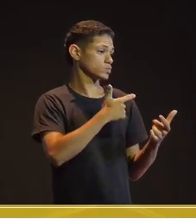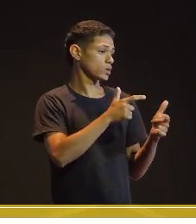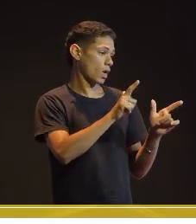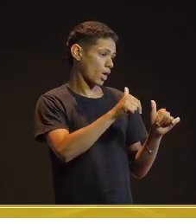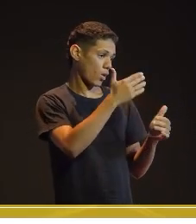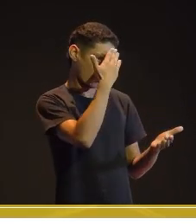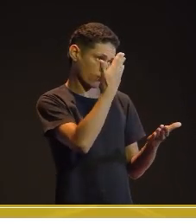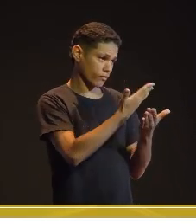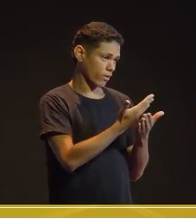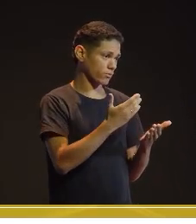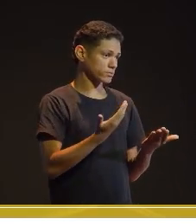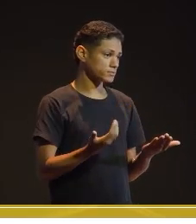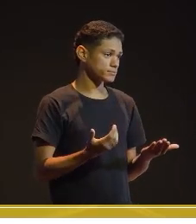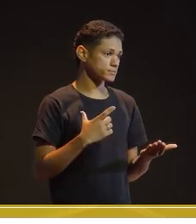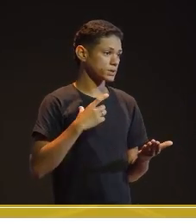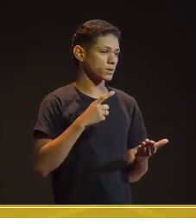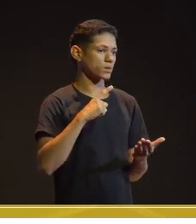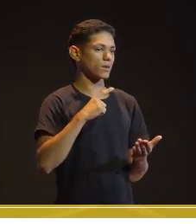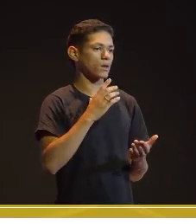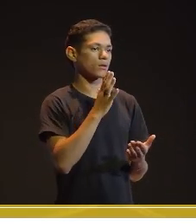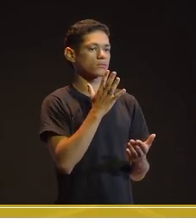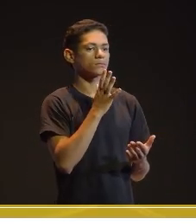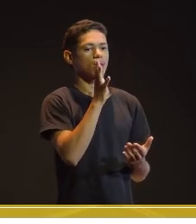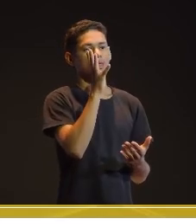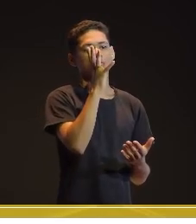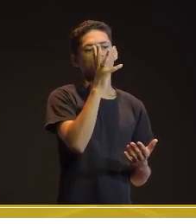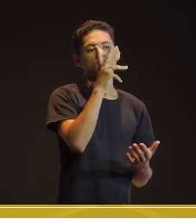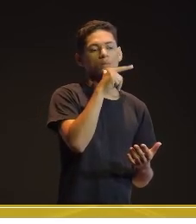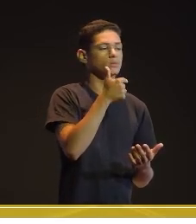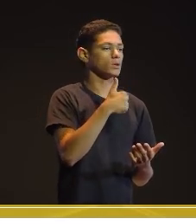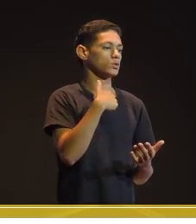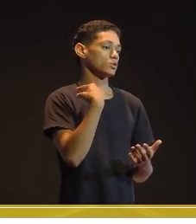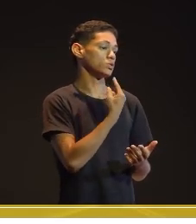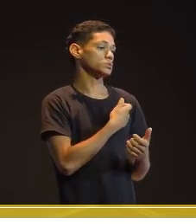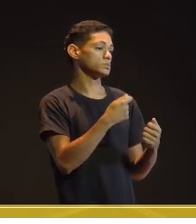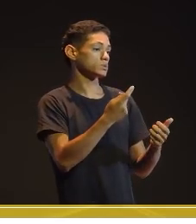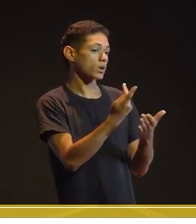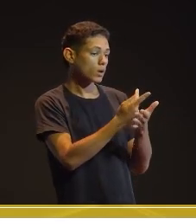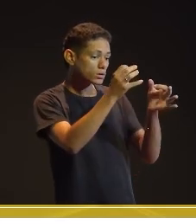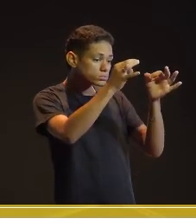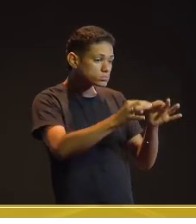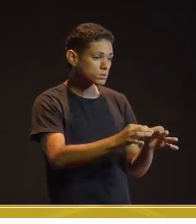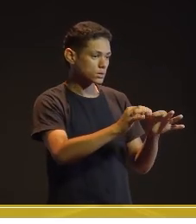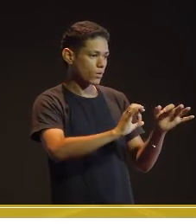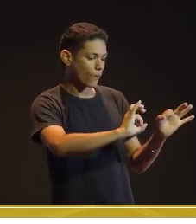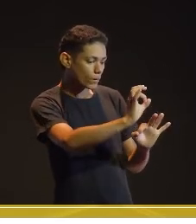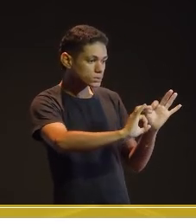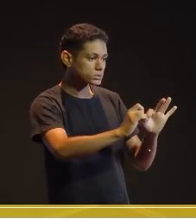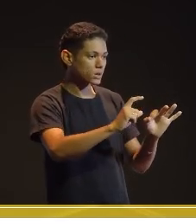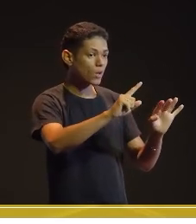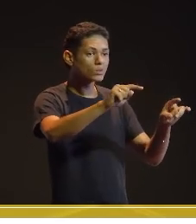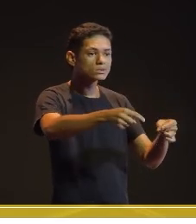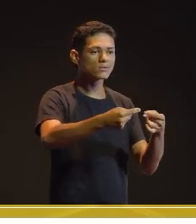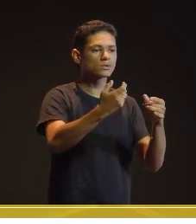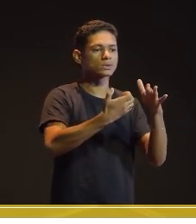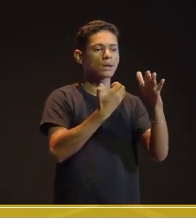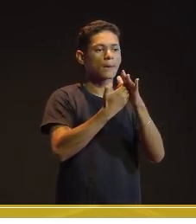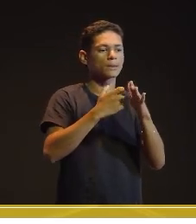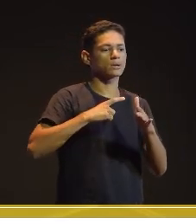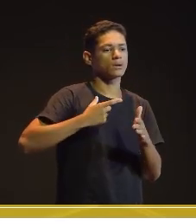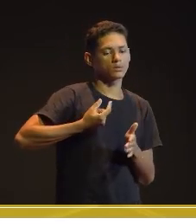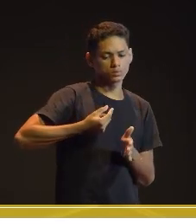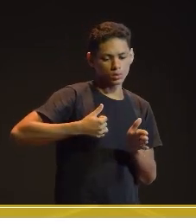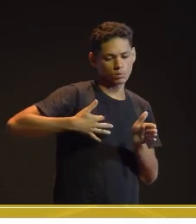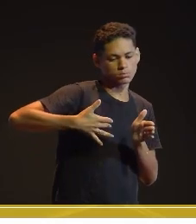não são confiáveis do ponto de vista de durabilidade. A gente precisa corrigir essa distorção. É o desafio das empresas que duram